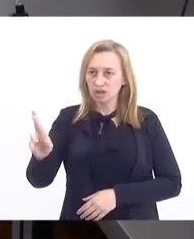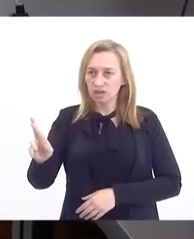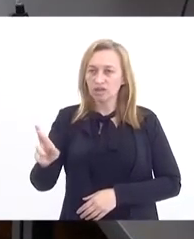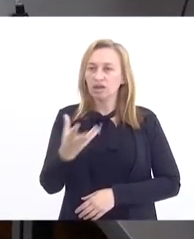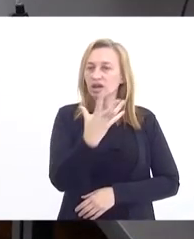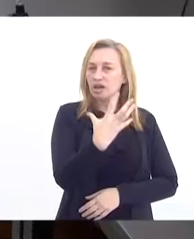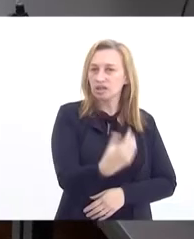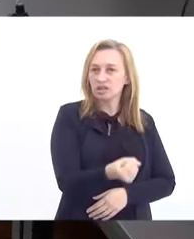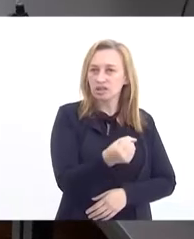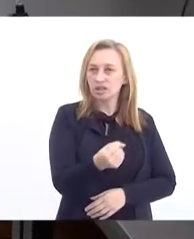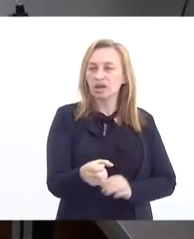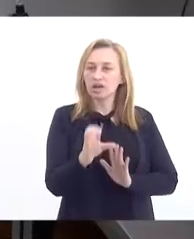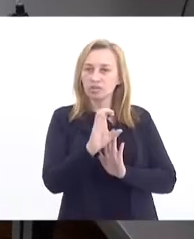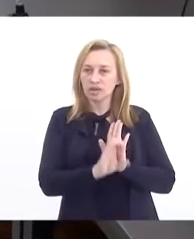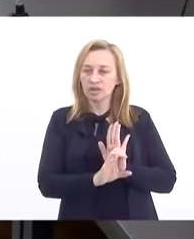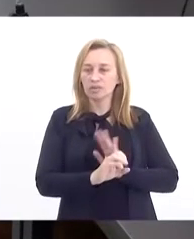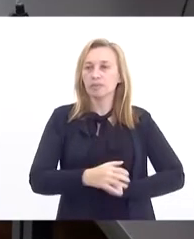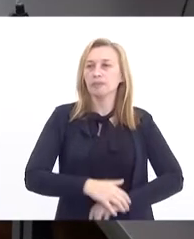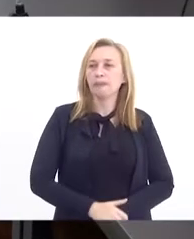Parecerem favorável à emenda.